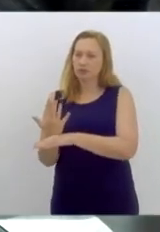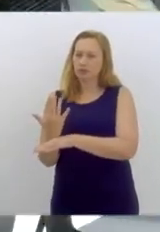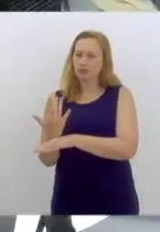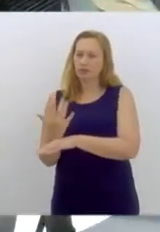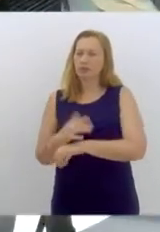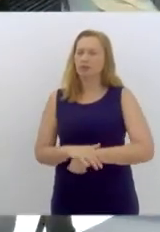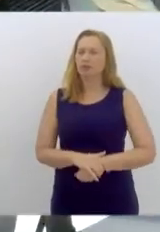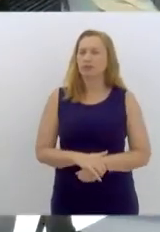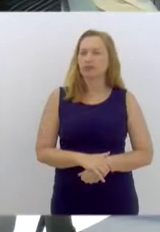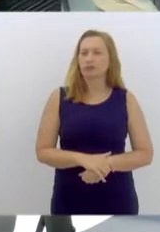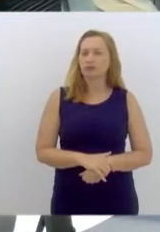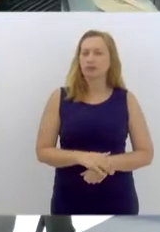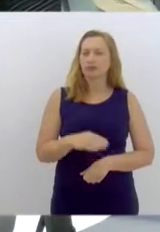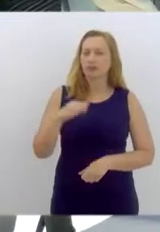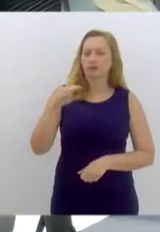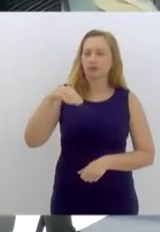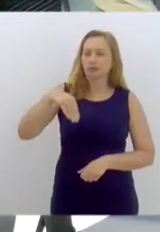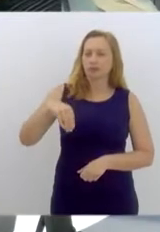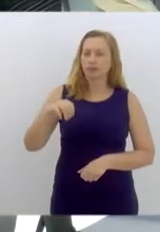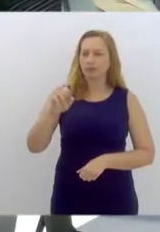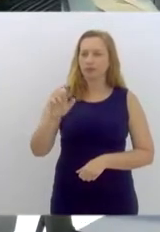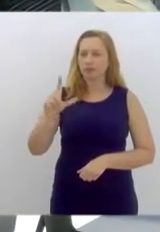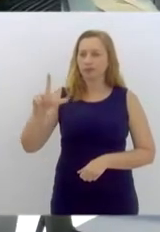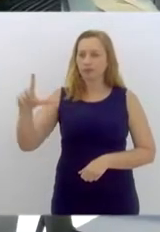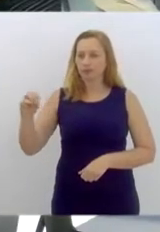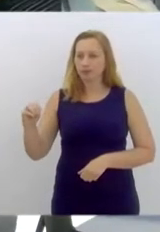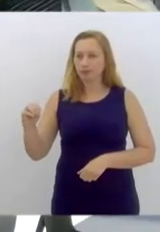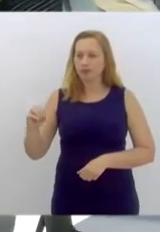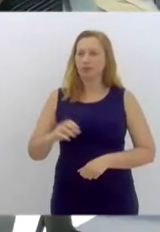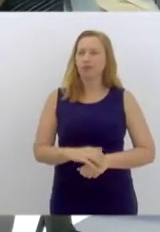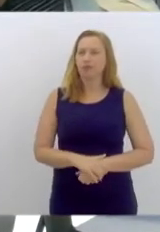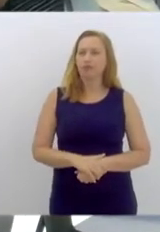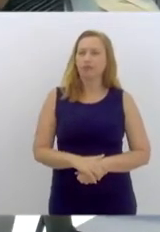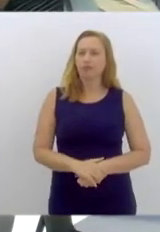Carlos Melo Filho,